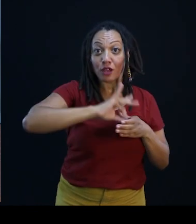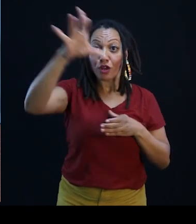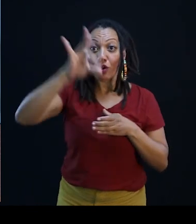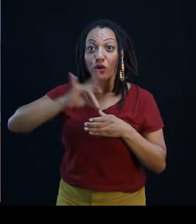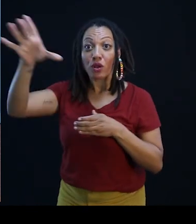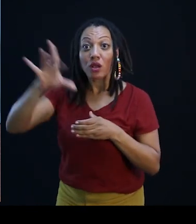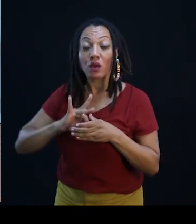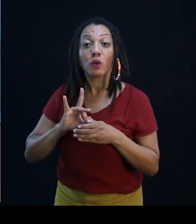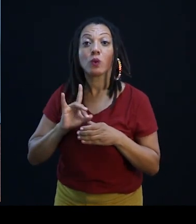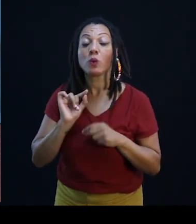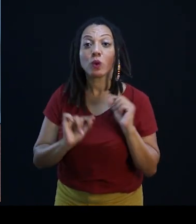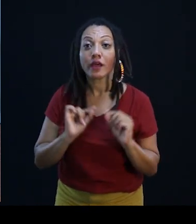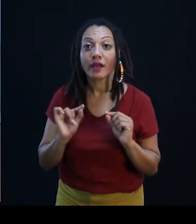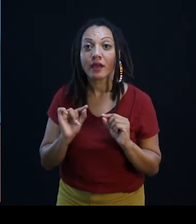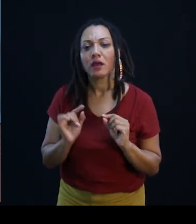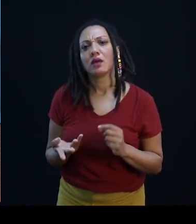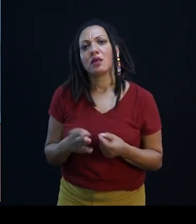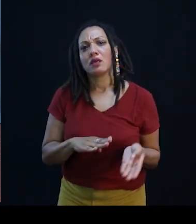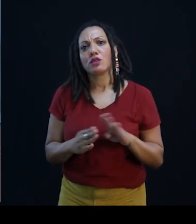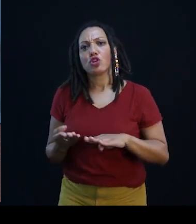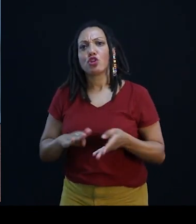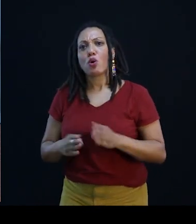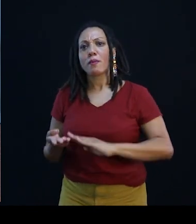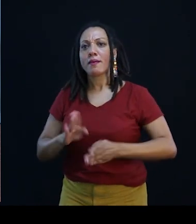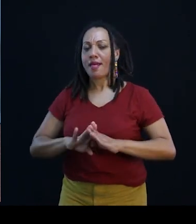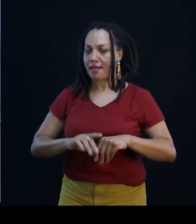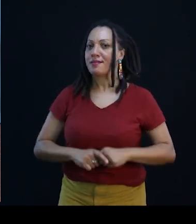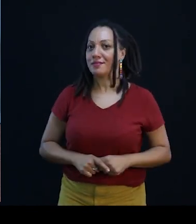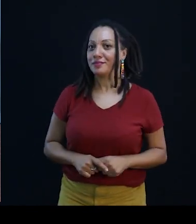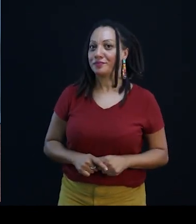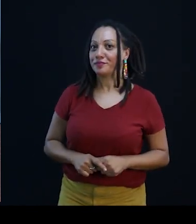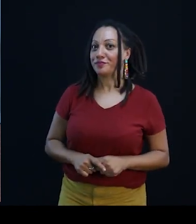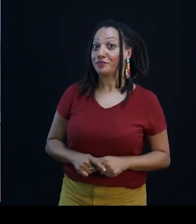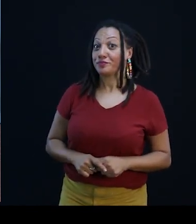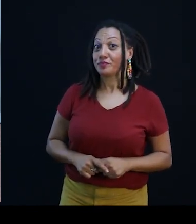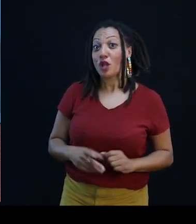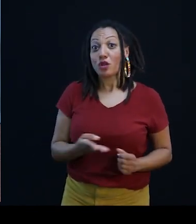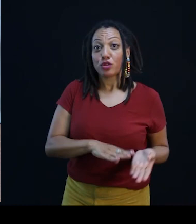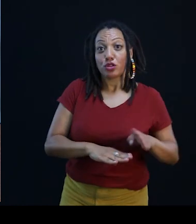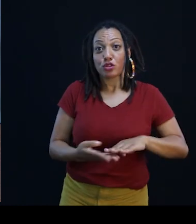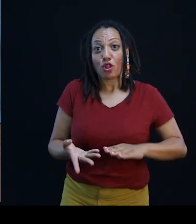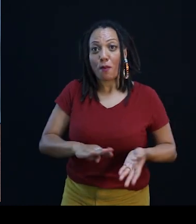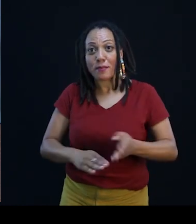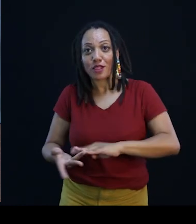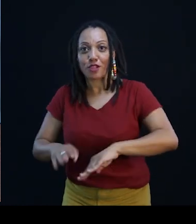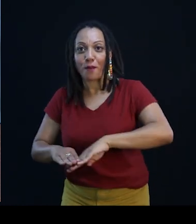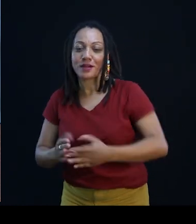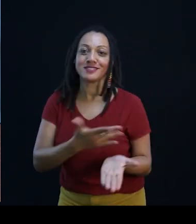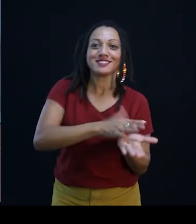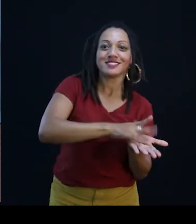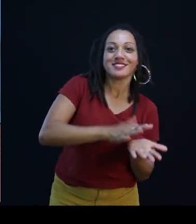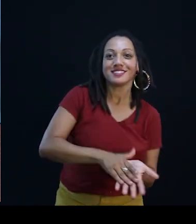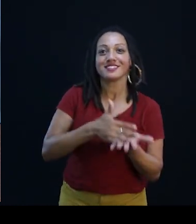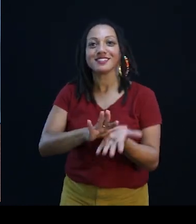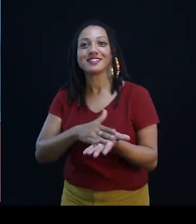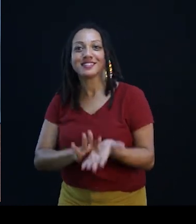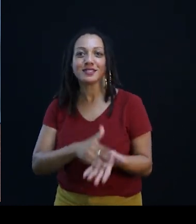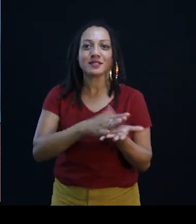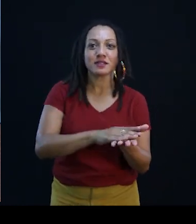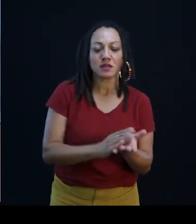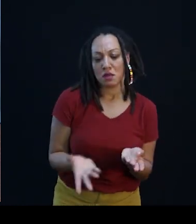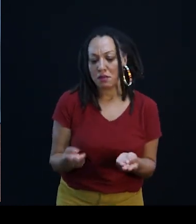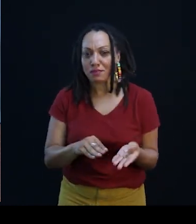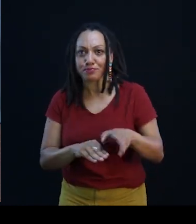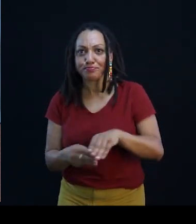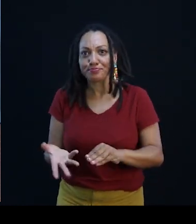recolher, tem que dobrar. Vamos fazer um sambinho, então, pra você dobrar aí, tá? Dobra, dobra, lavadeira.